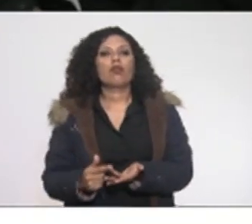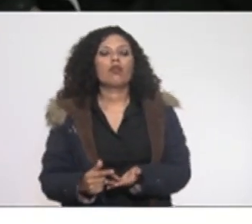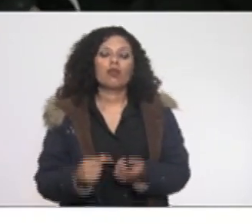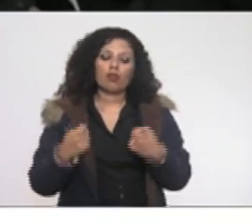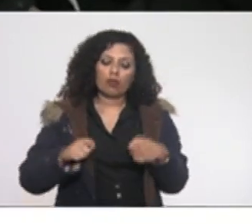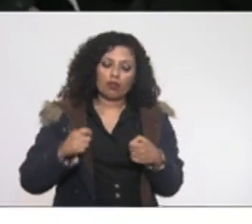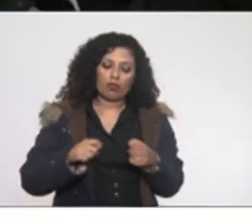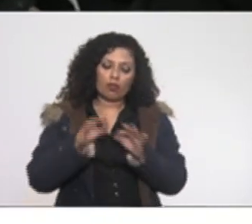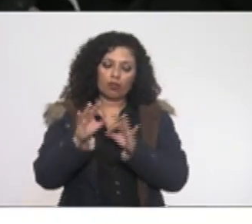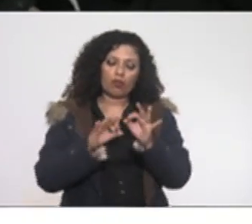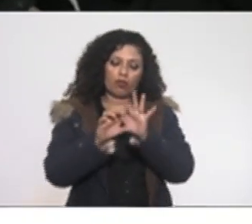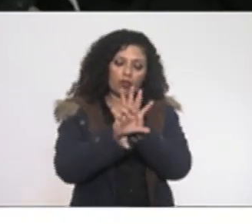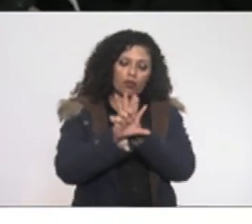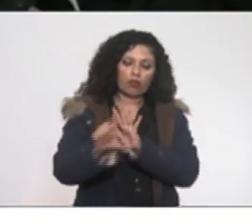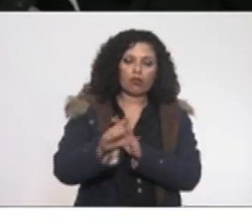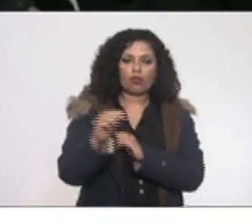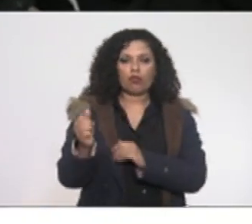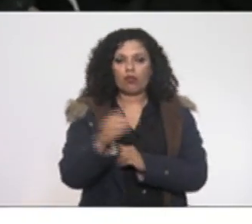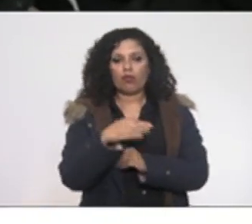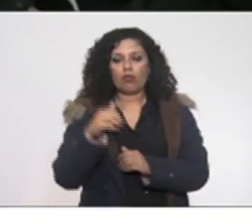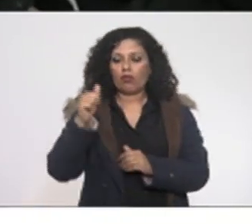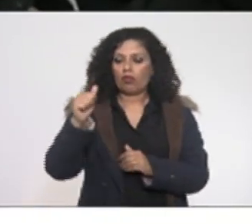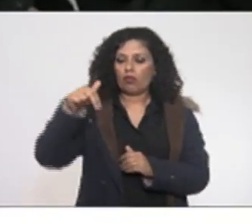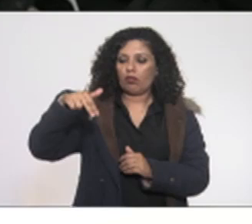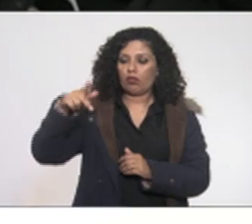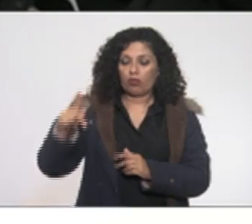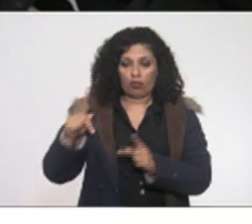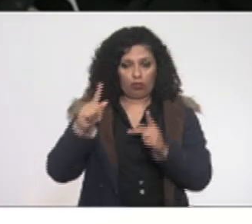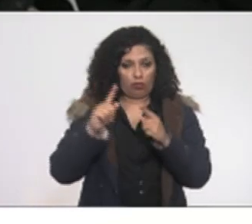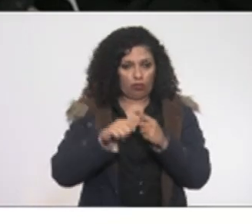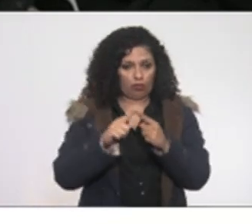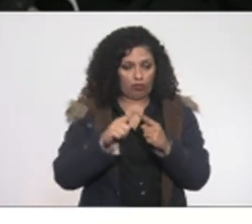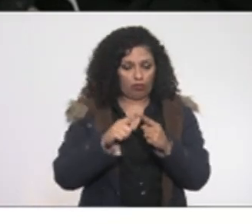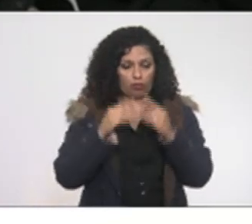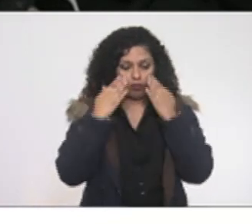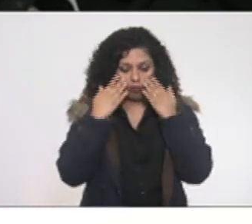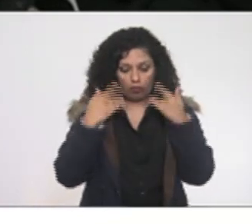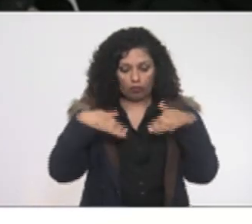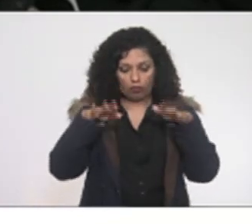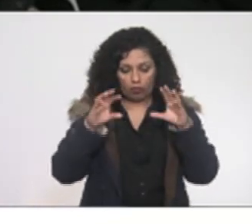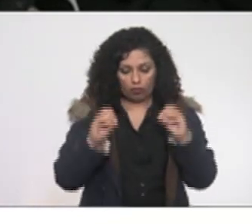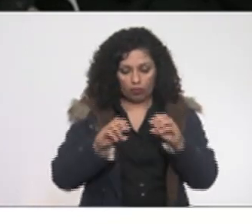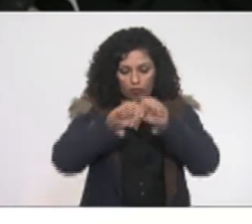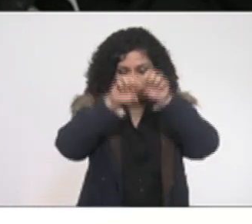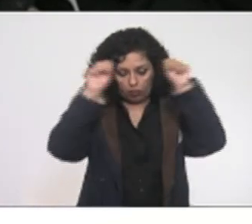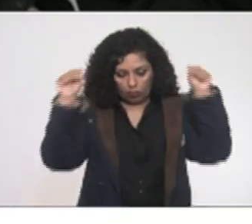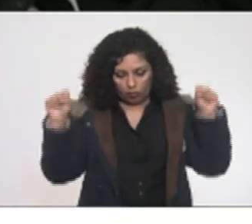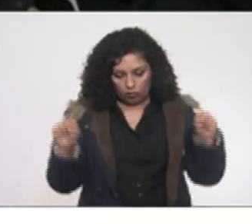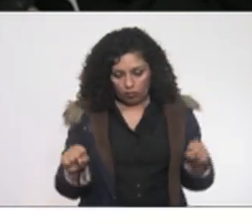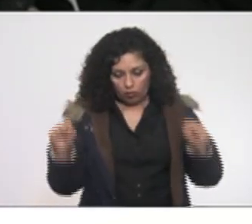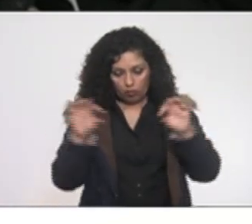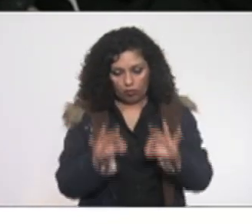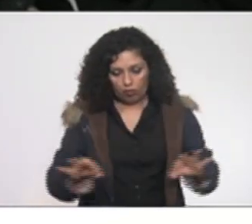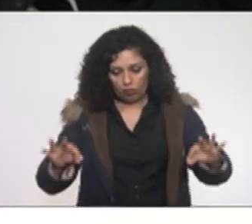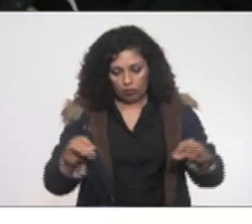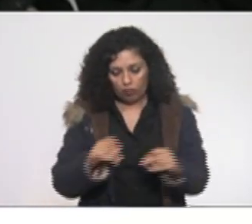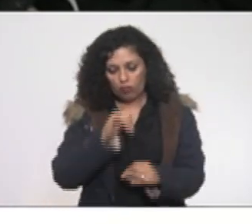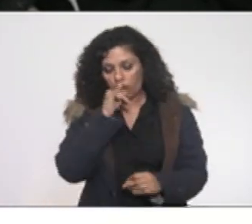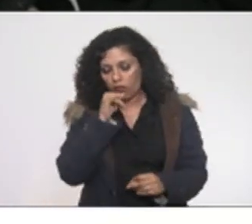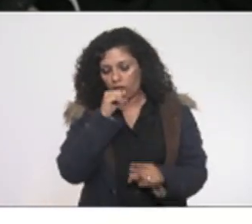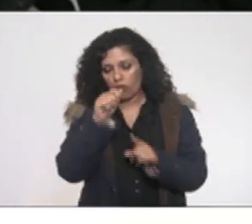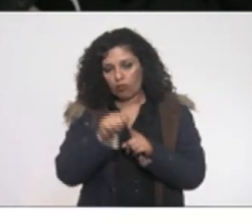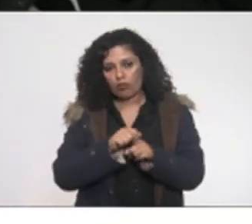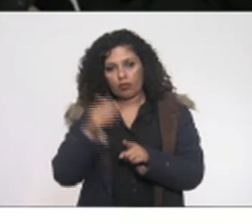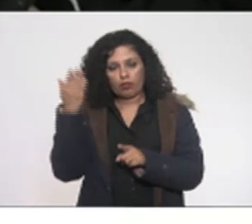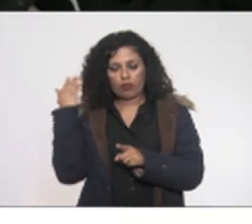tentar liberalizar o mercado. Então, o papel da ANP é, dar transparência ao mercado, que é o que a gente fez com a edição, no mês